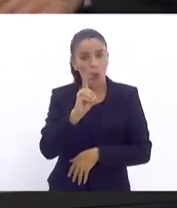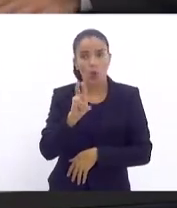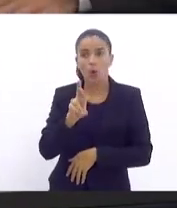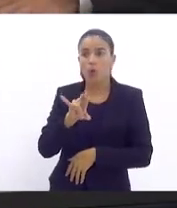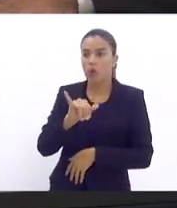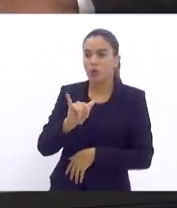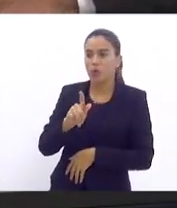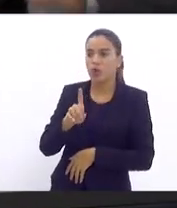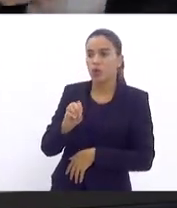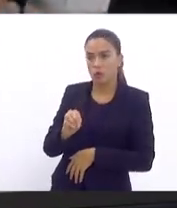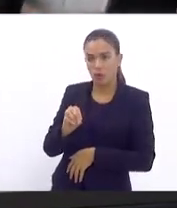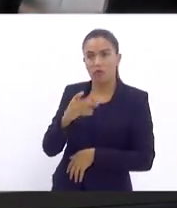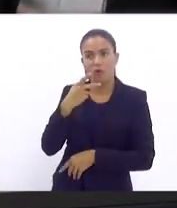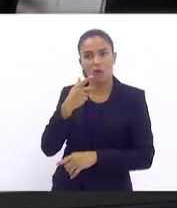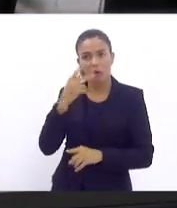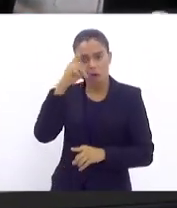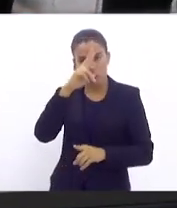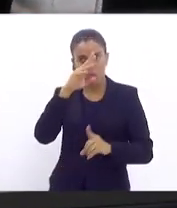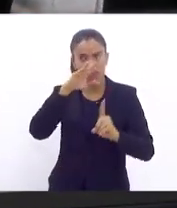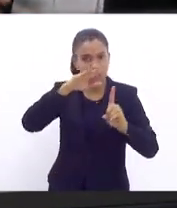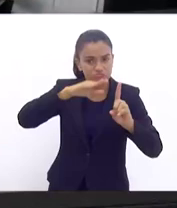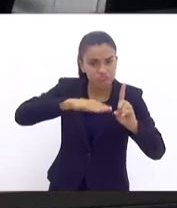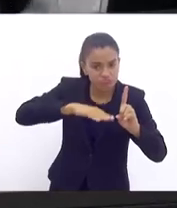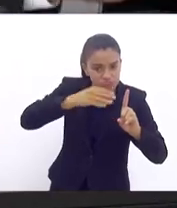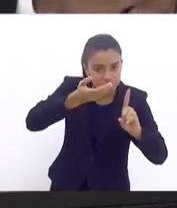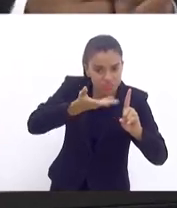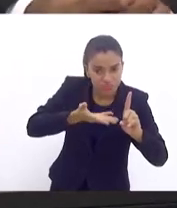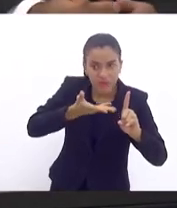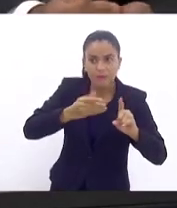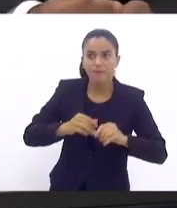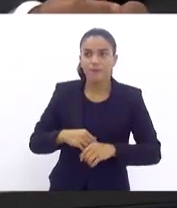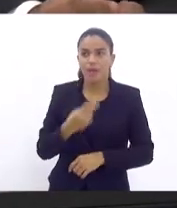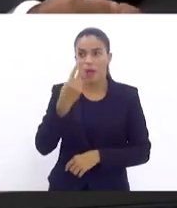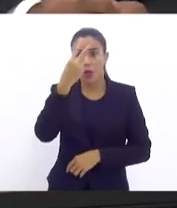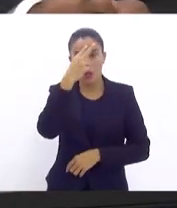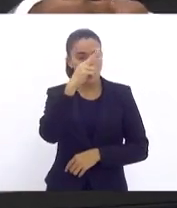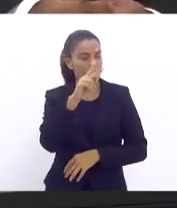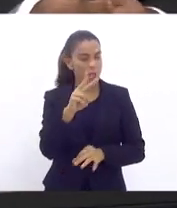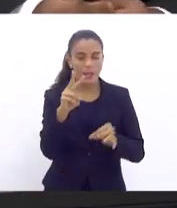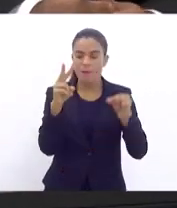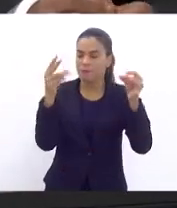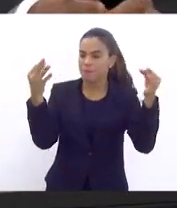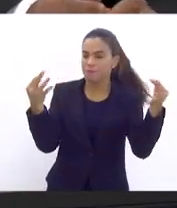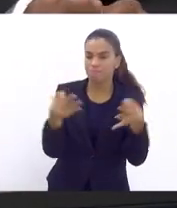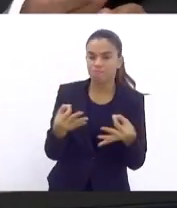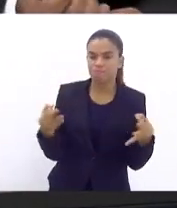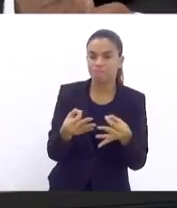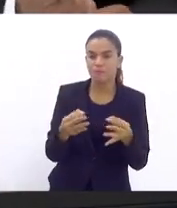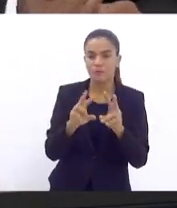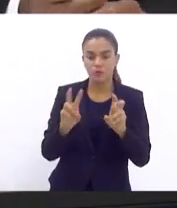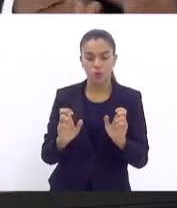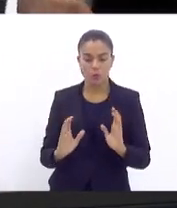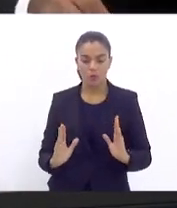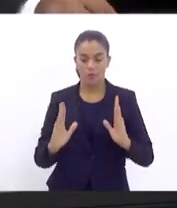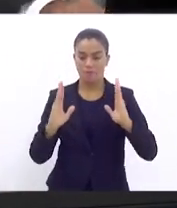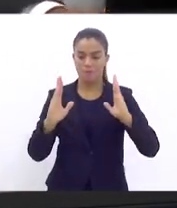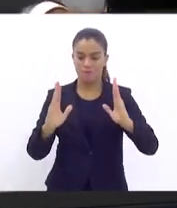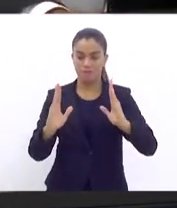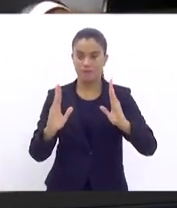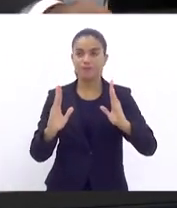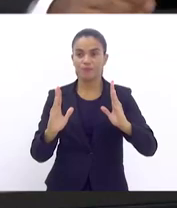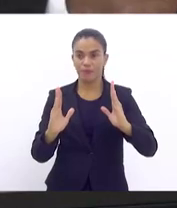um nível da discussão eu consenso alcançado eu me lembro especificamente em relação a essa questão do prazo que foi levantada